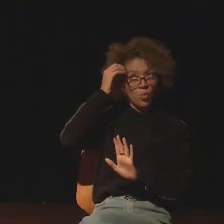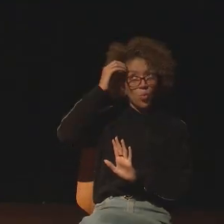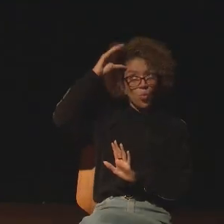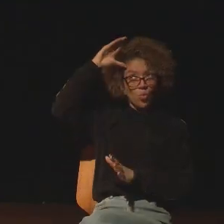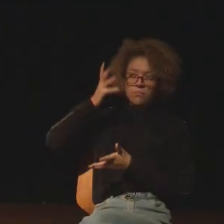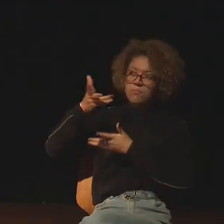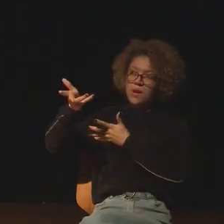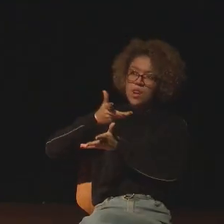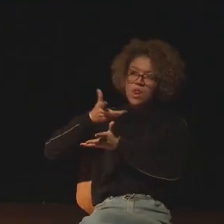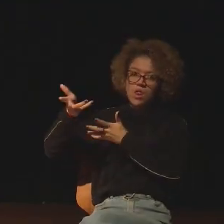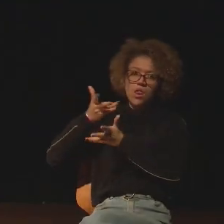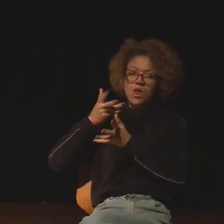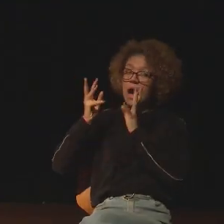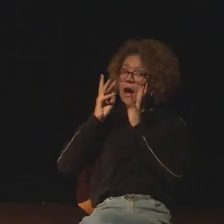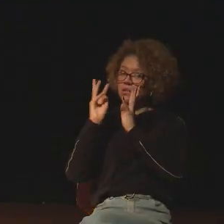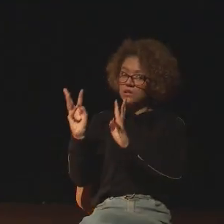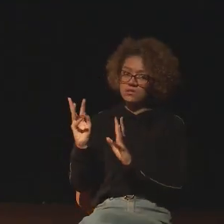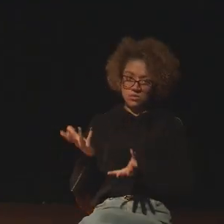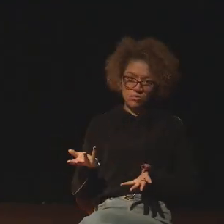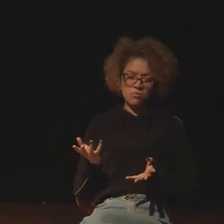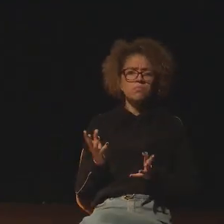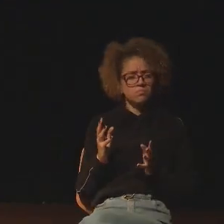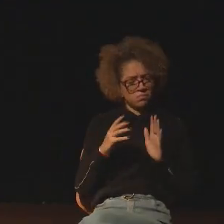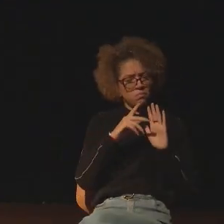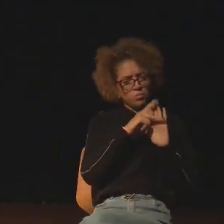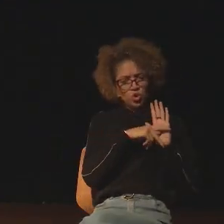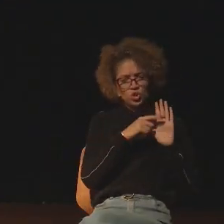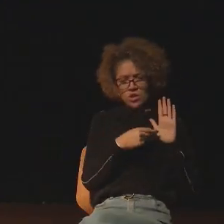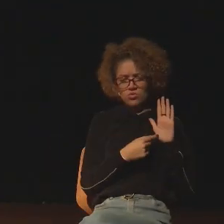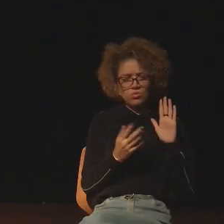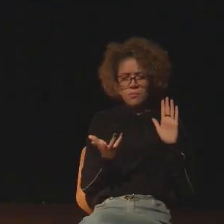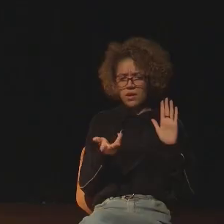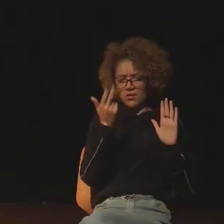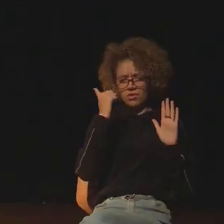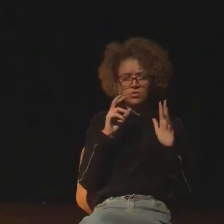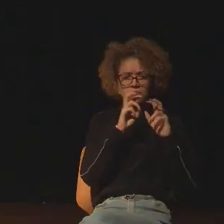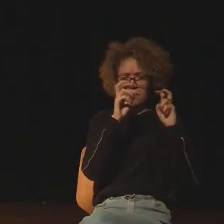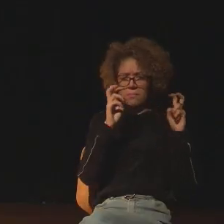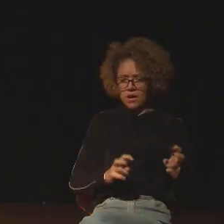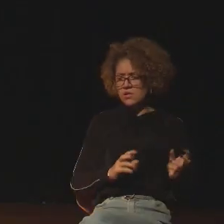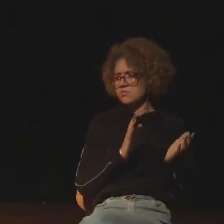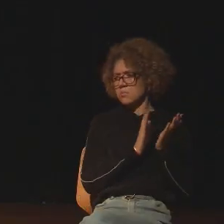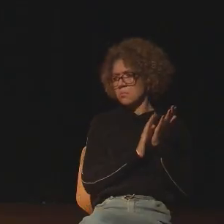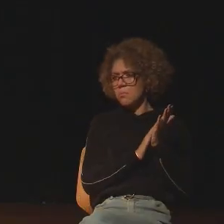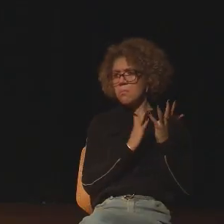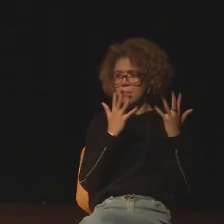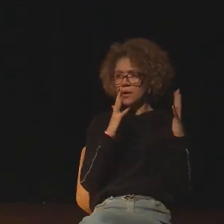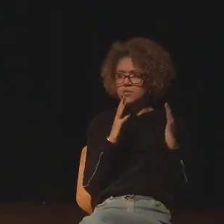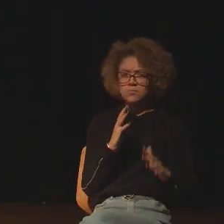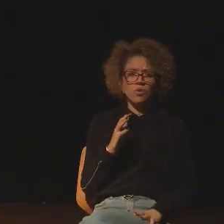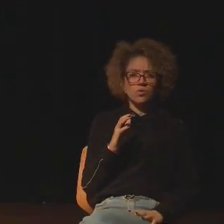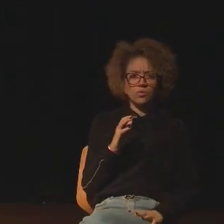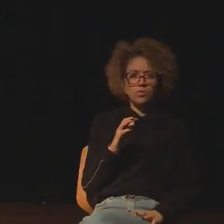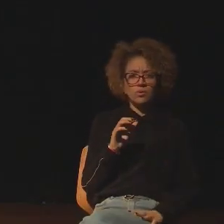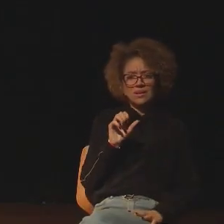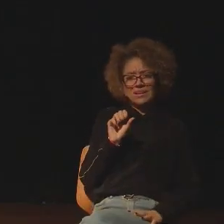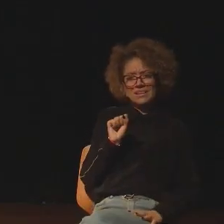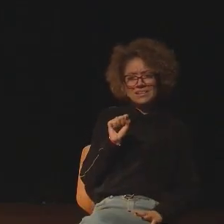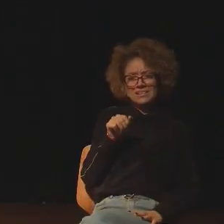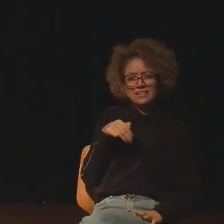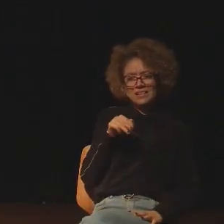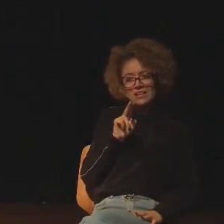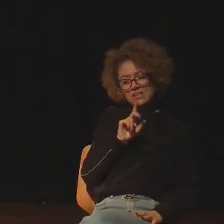ouvida. Nós temos aqui um projeto maravilhoso, parabéns ao MASP, parabéns à SMU, mas